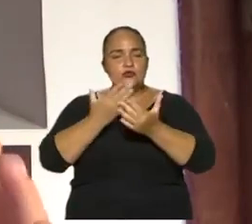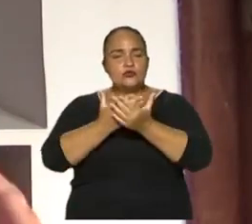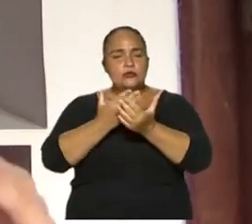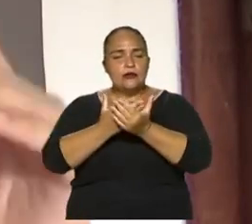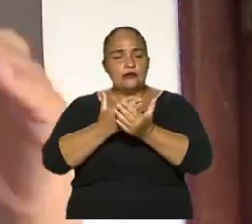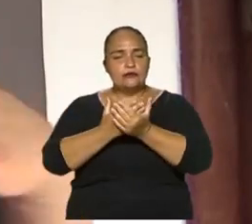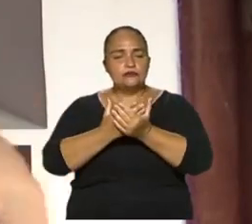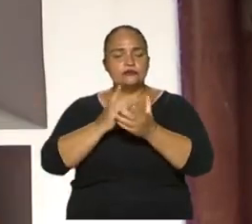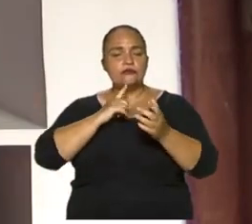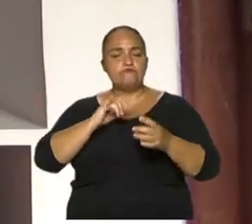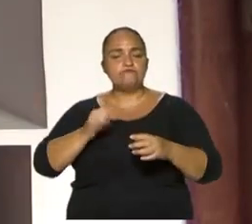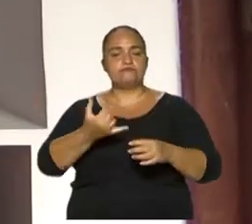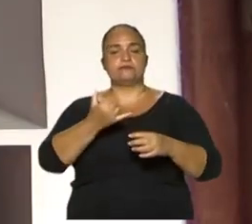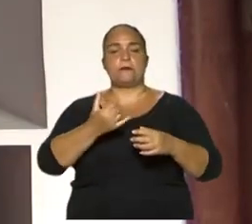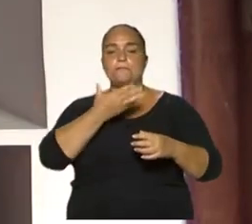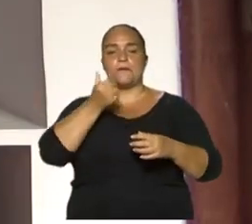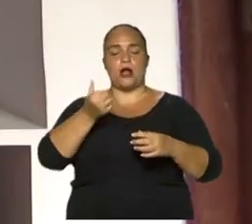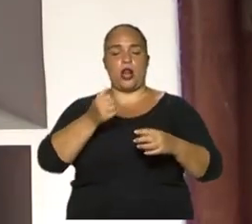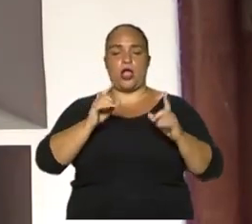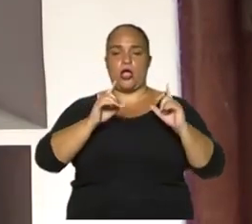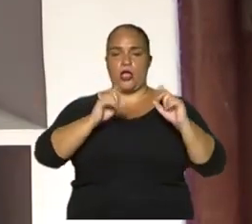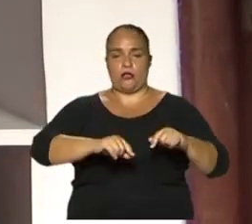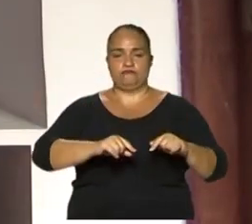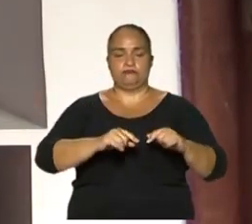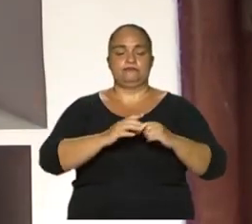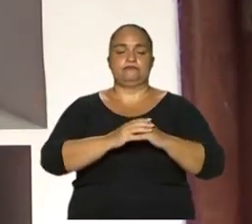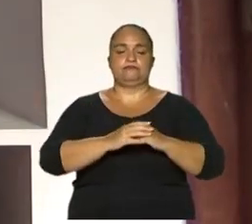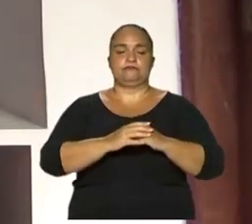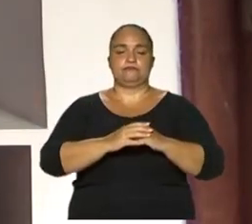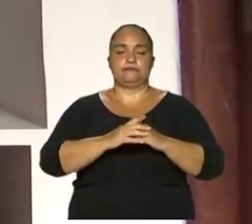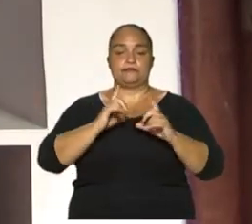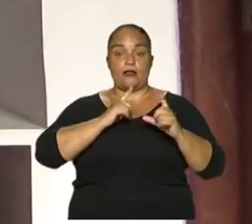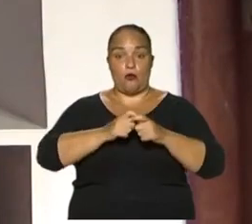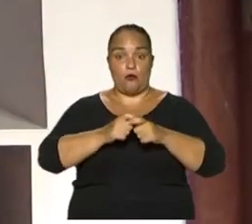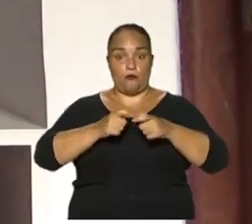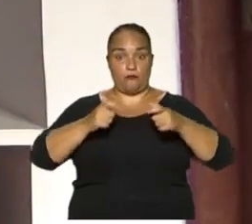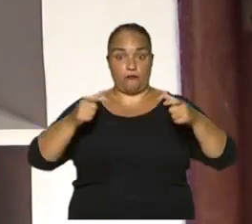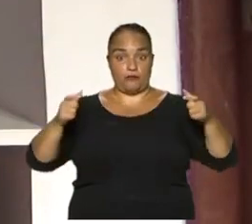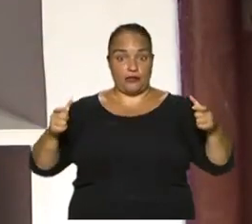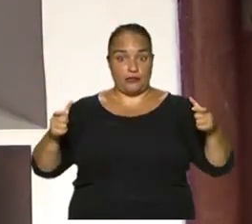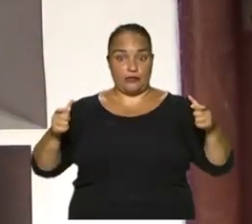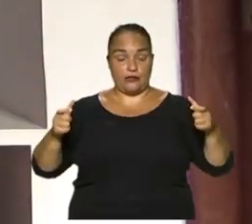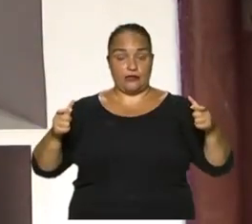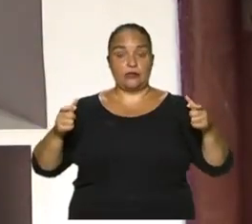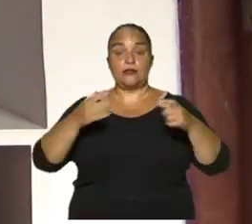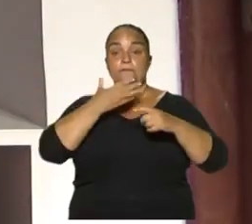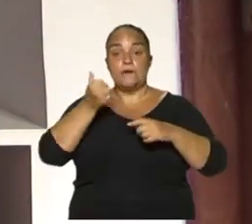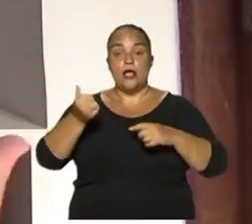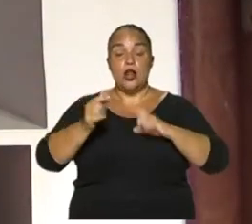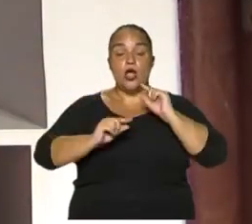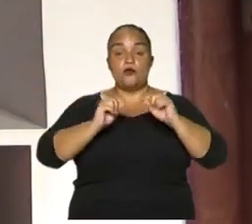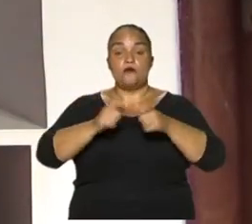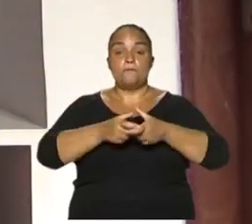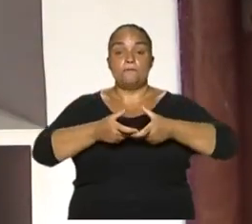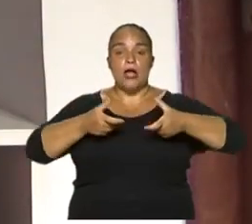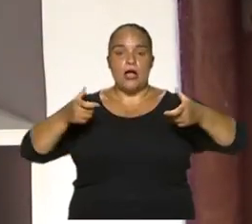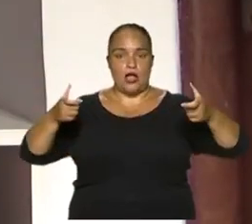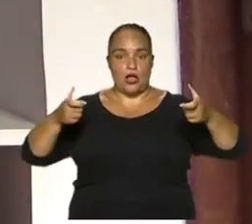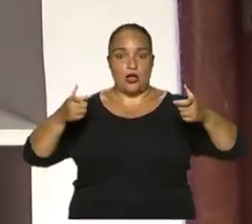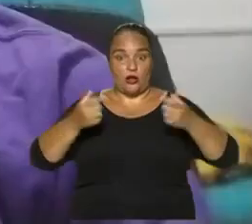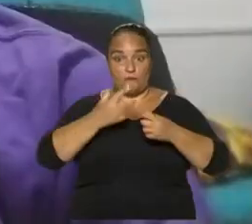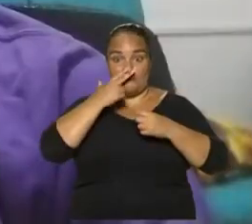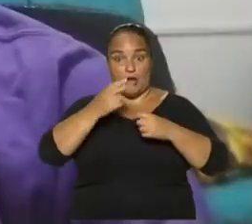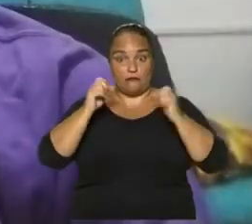tinham aproveitamento um pouco mais baixo, esse aumento, né, essa melhora foi maior, mais